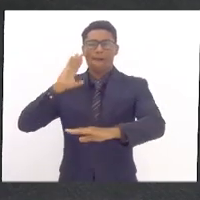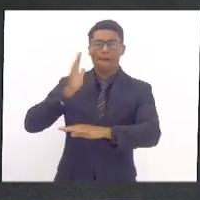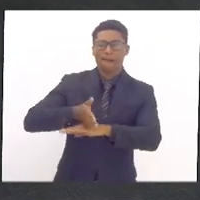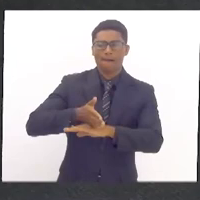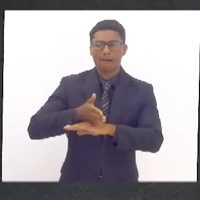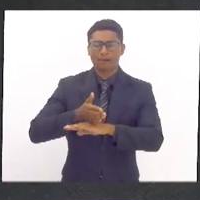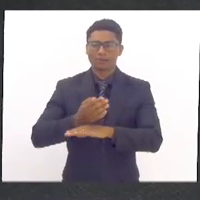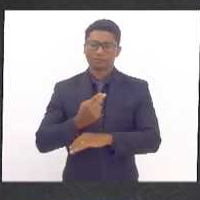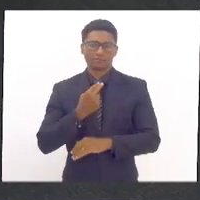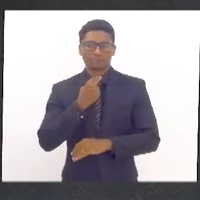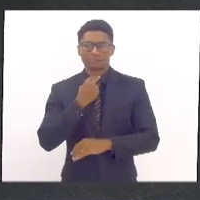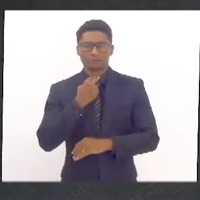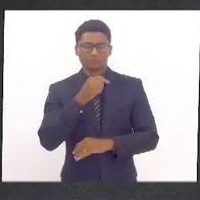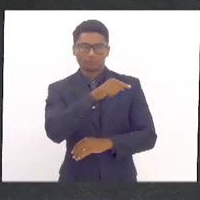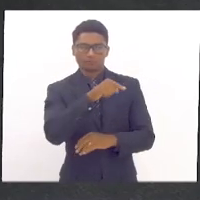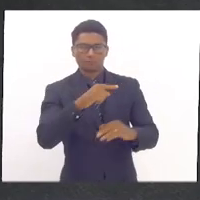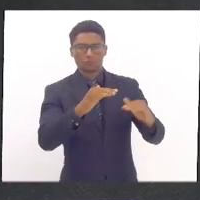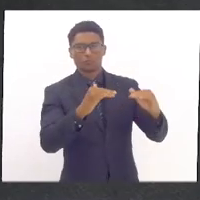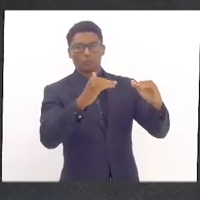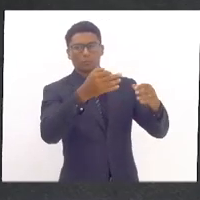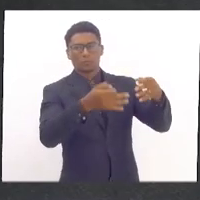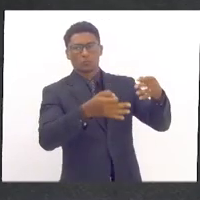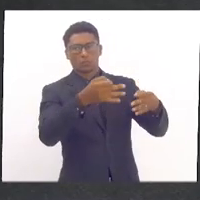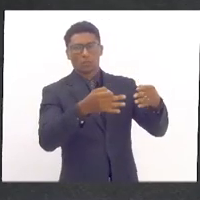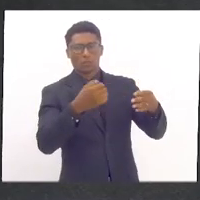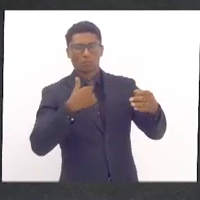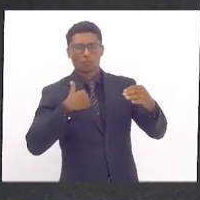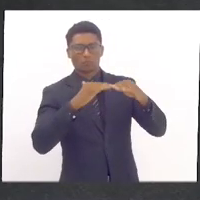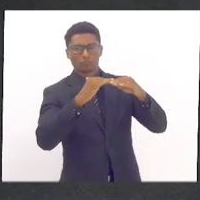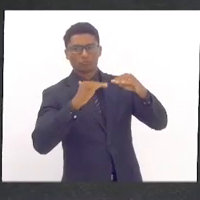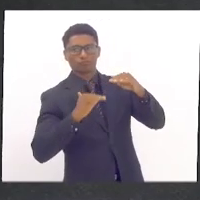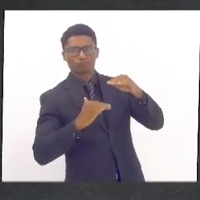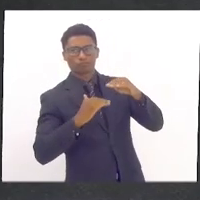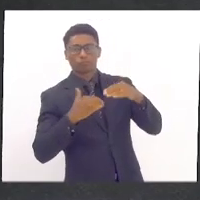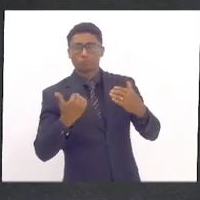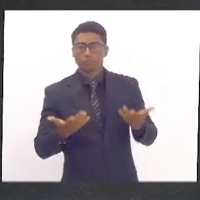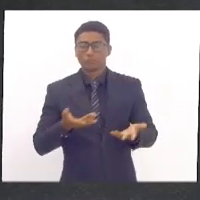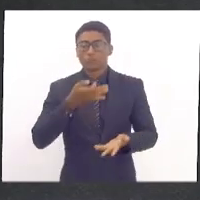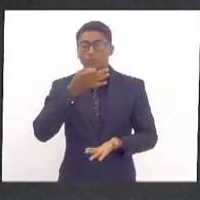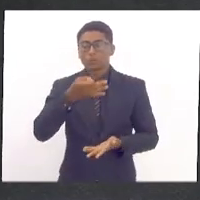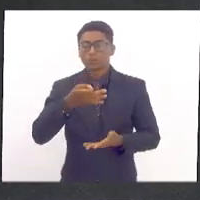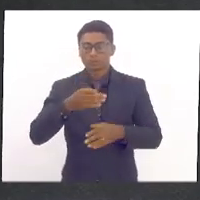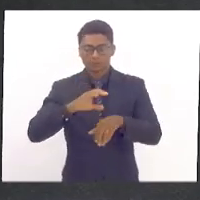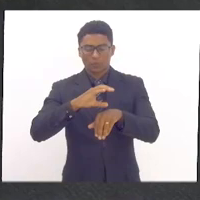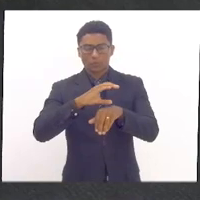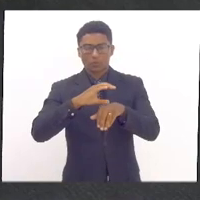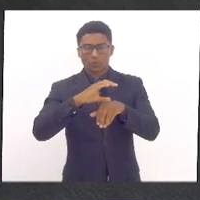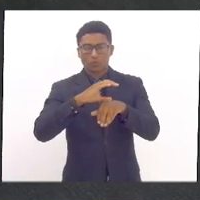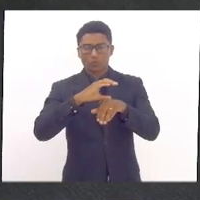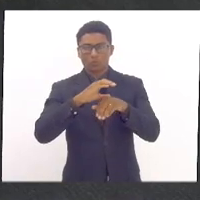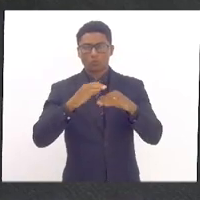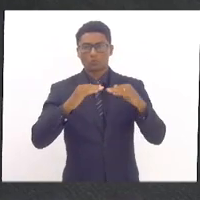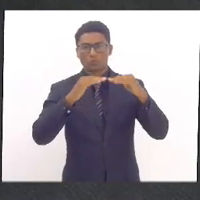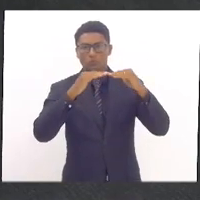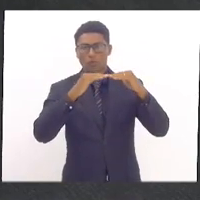do Supremo. Então, para ser pela constitucionalidade,